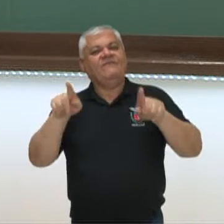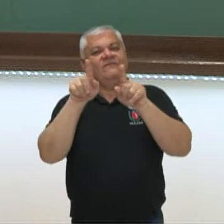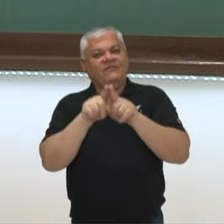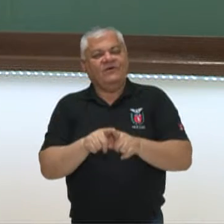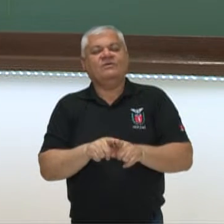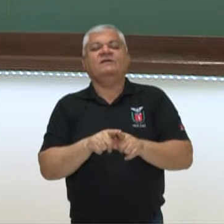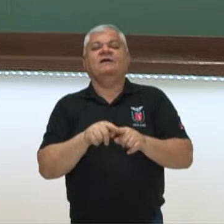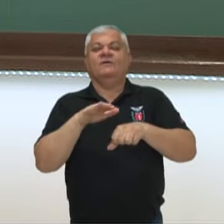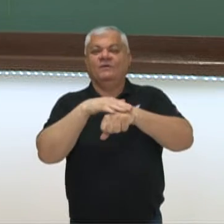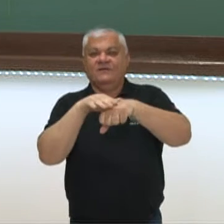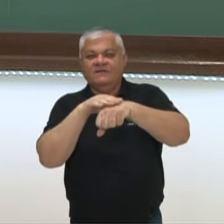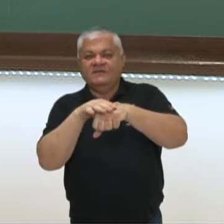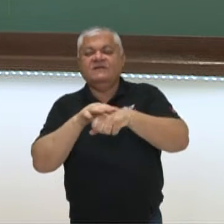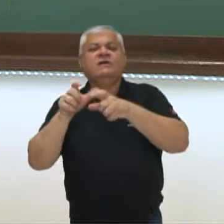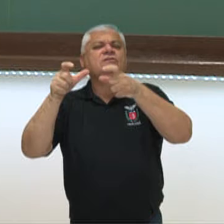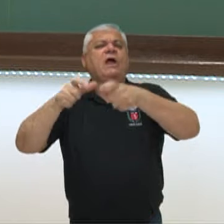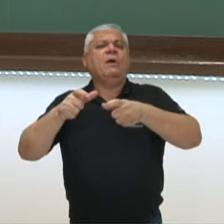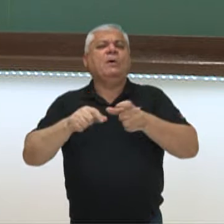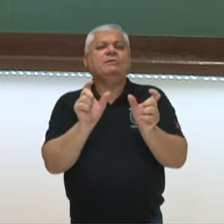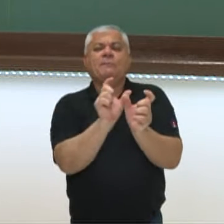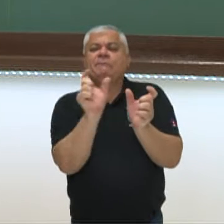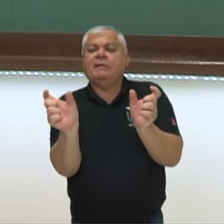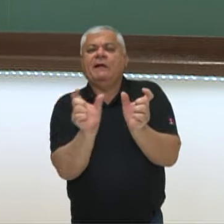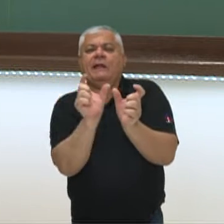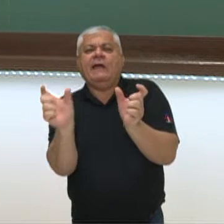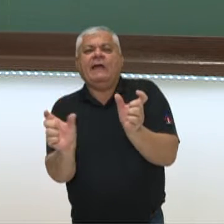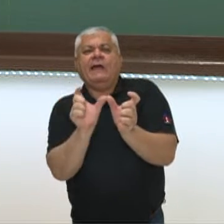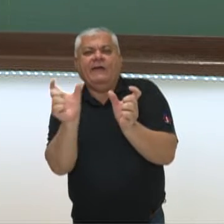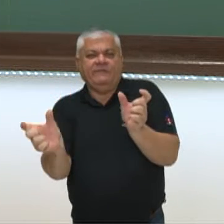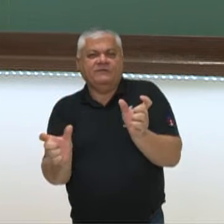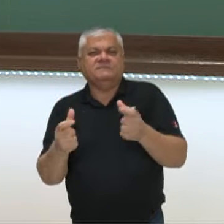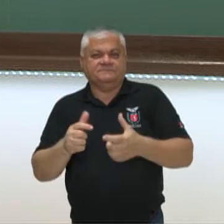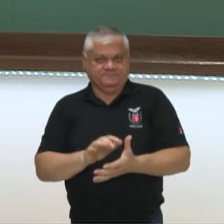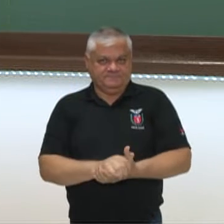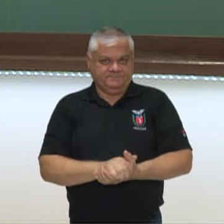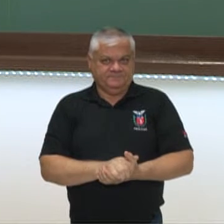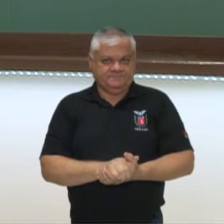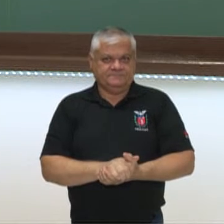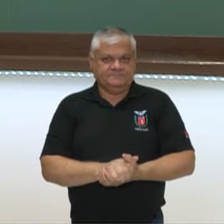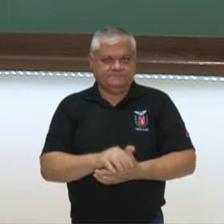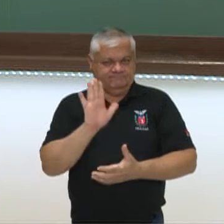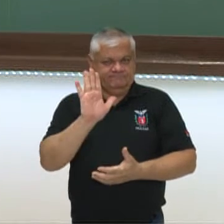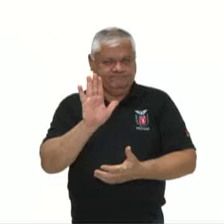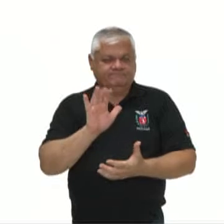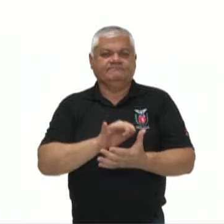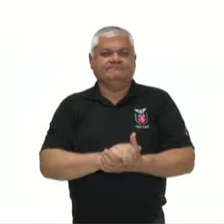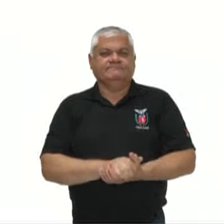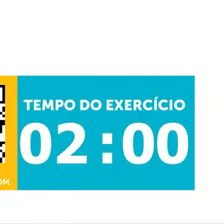comentando com vocês da onde vêm essas expressões, estas palavras. Até já!